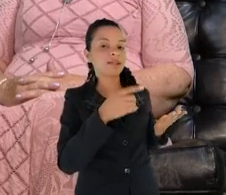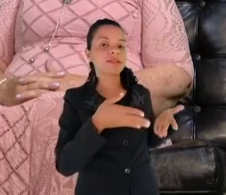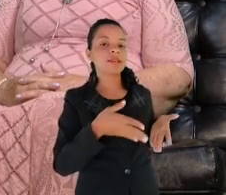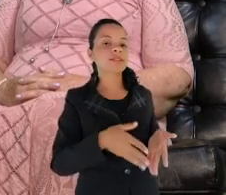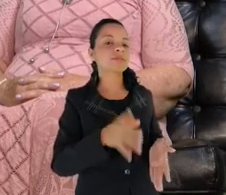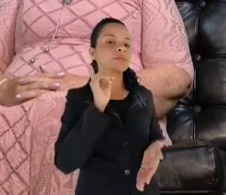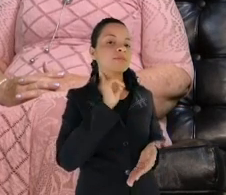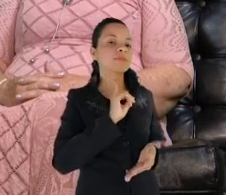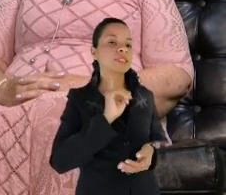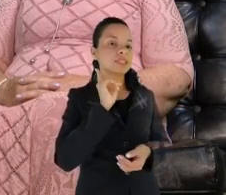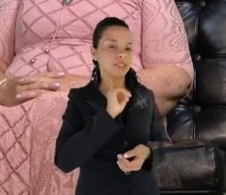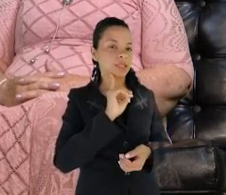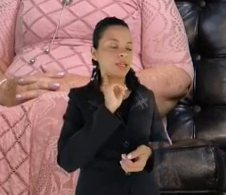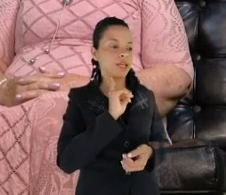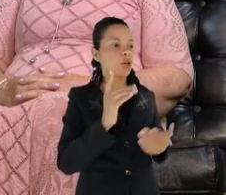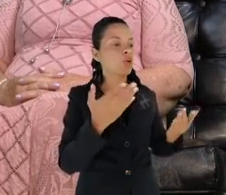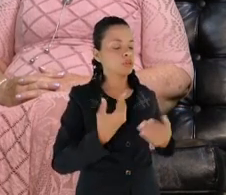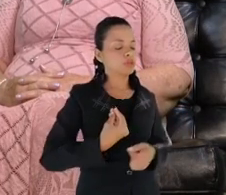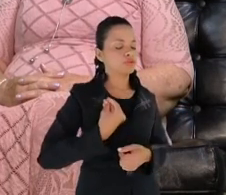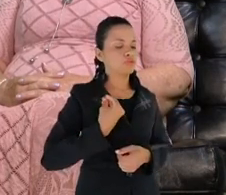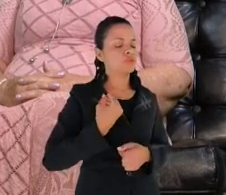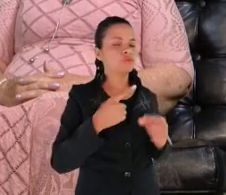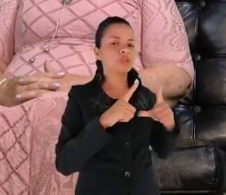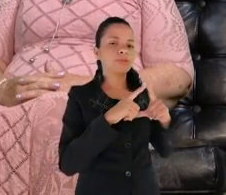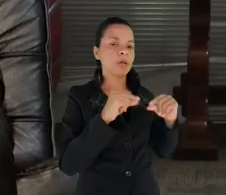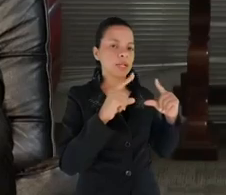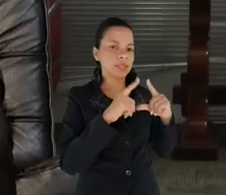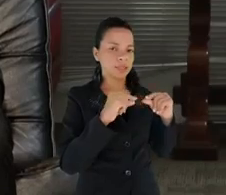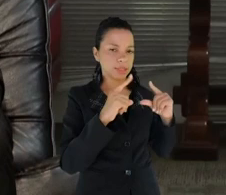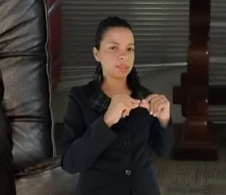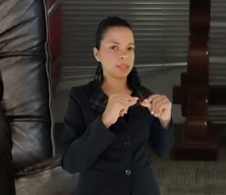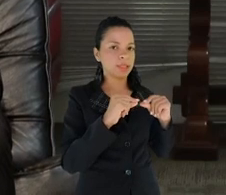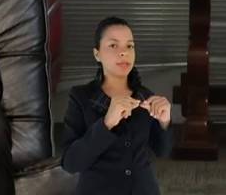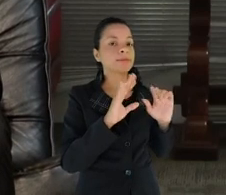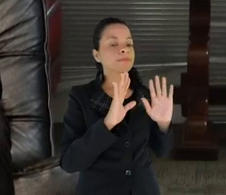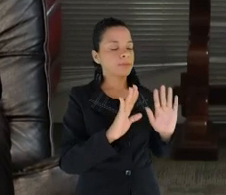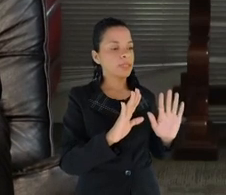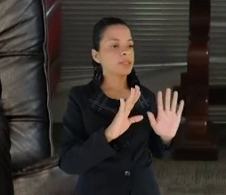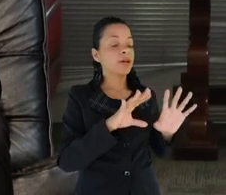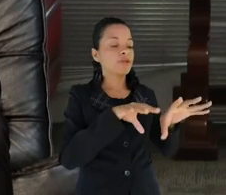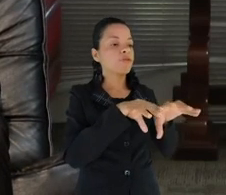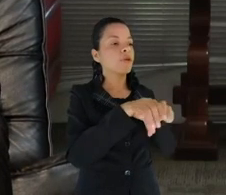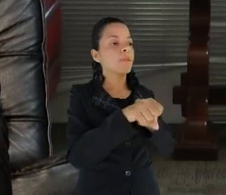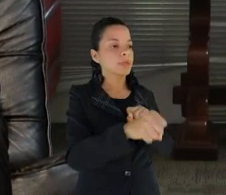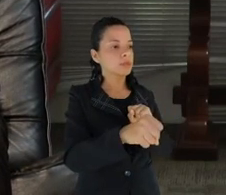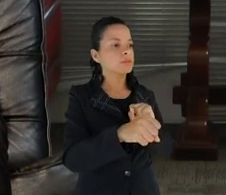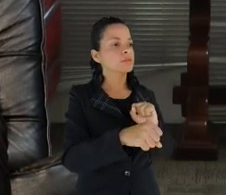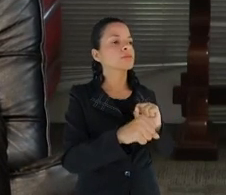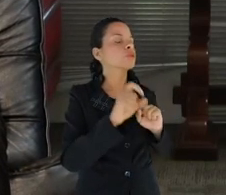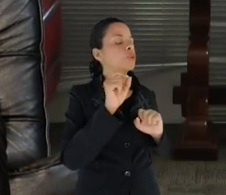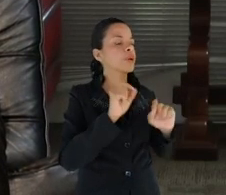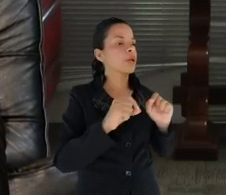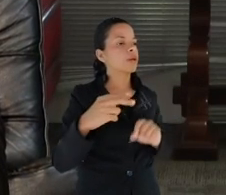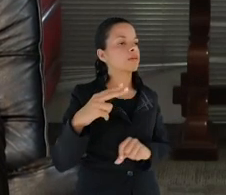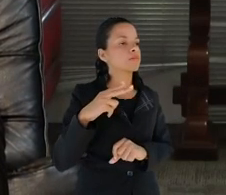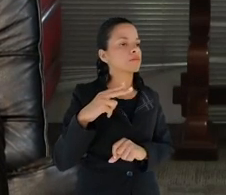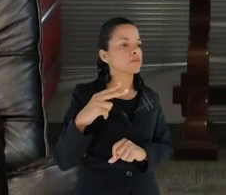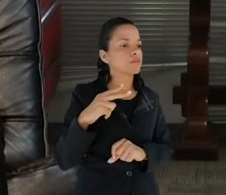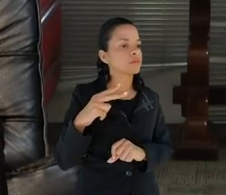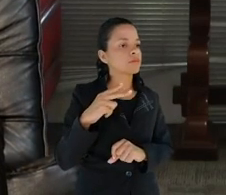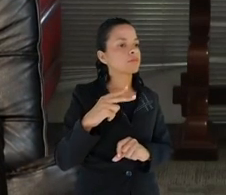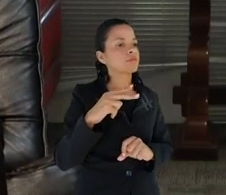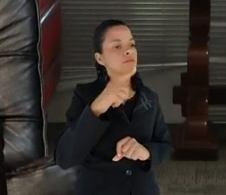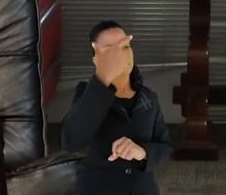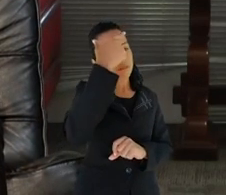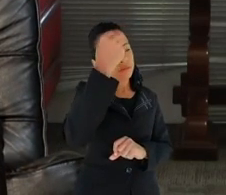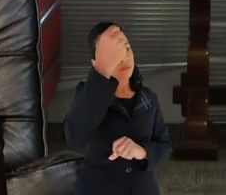Gerais. Atualmente vive em Brasília. Sua formação oficial passa pela rede de ensino privada do DF, como a Universidade Católica de Brasília,